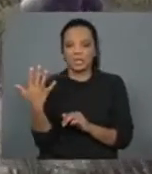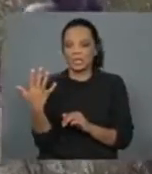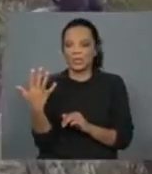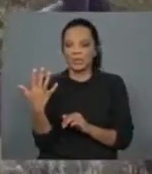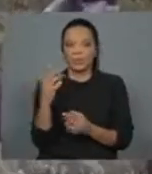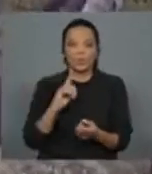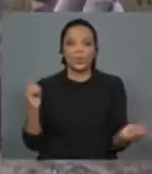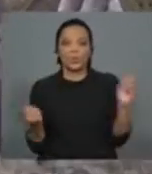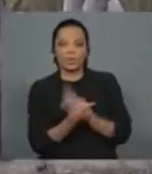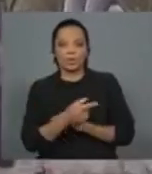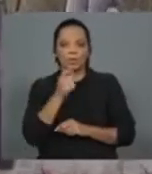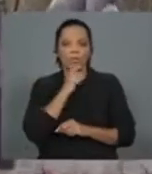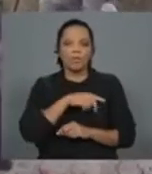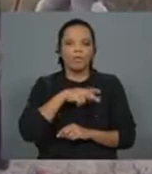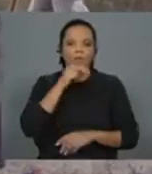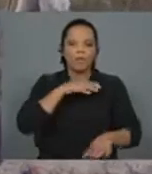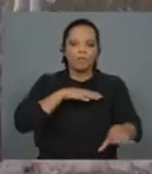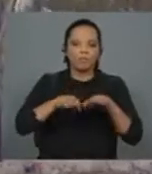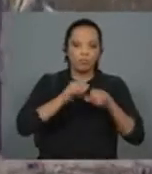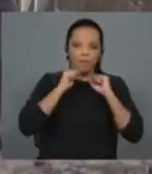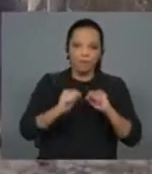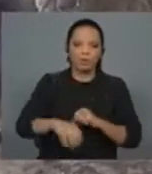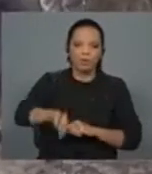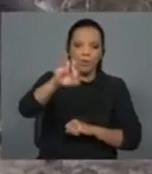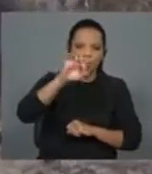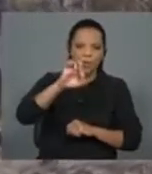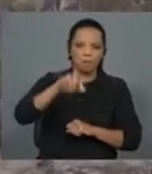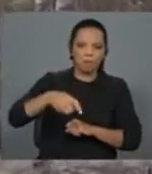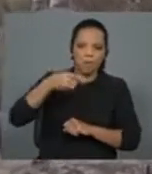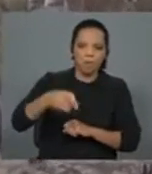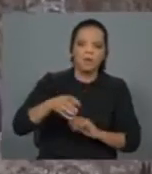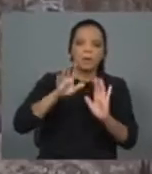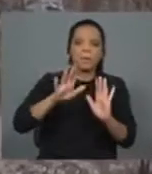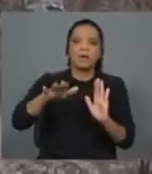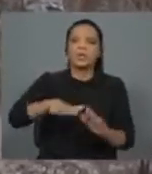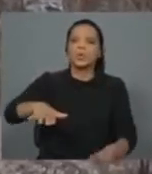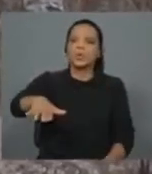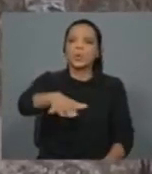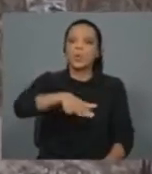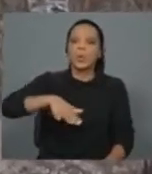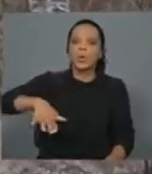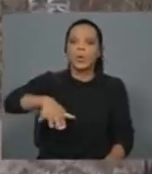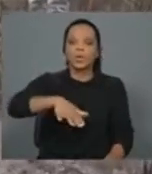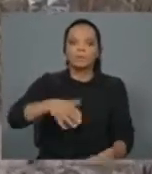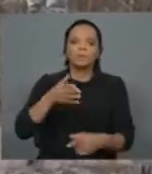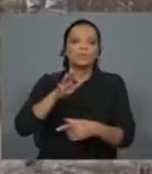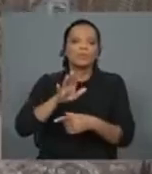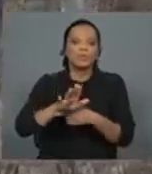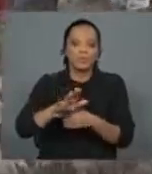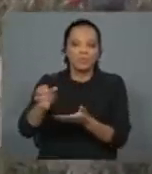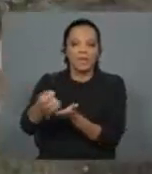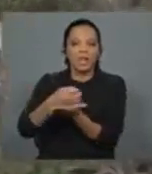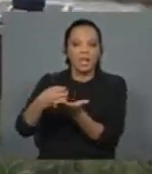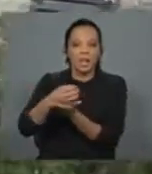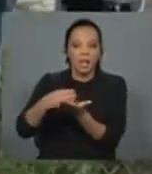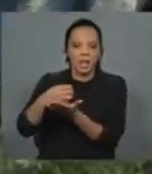ter um grande sismo, não é? De magnitude 8, magnitude 9, mas está numa zona como no Alasca, uma zona desértica,